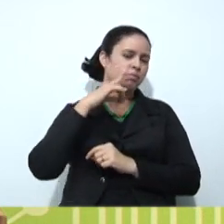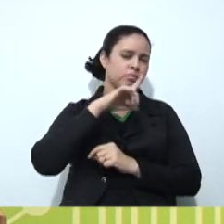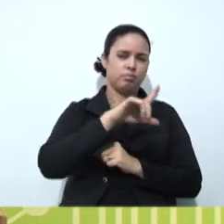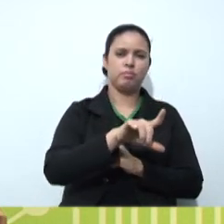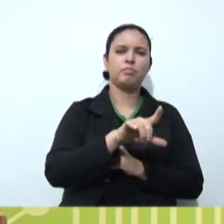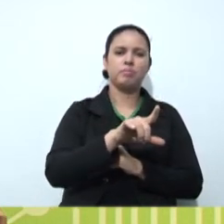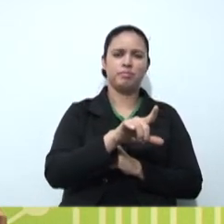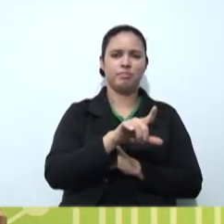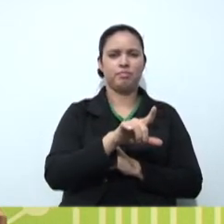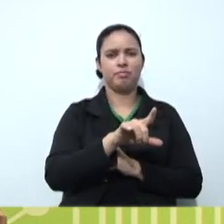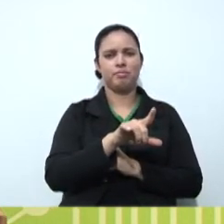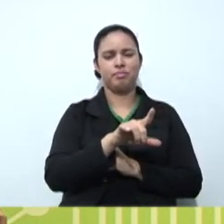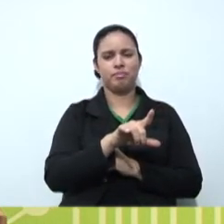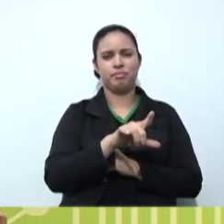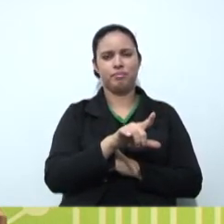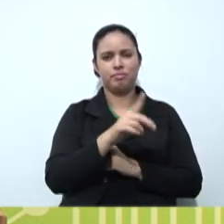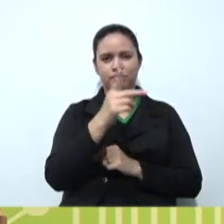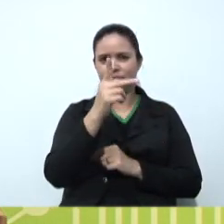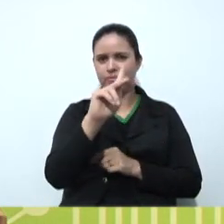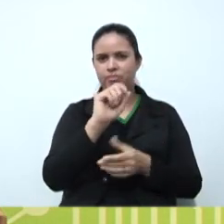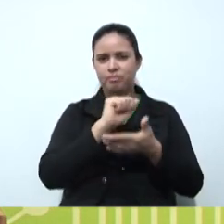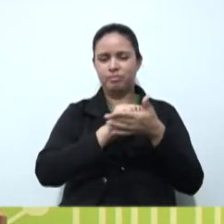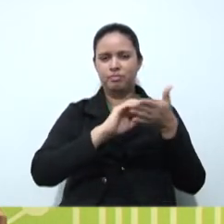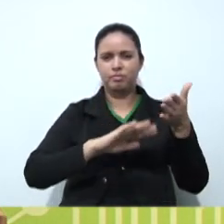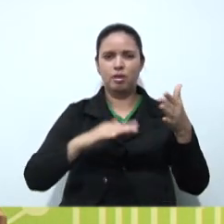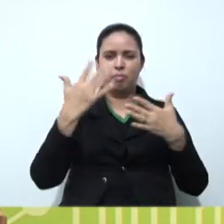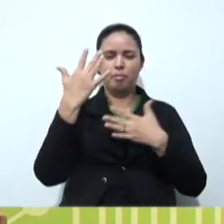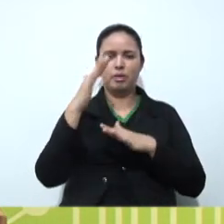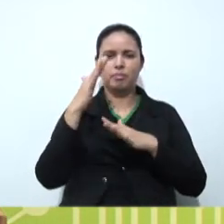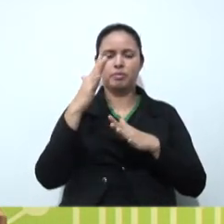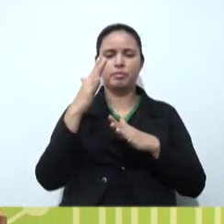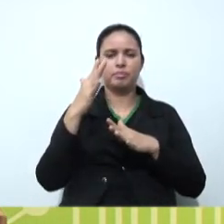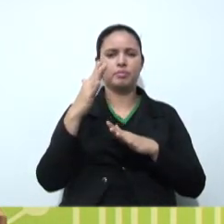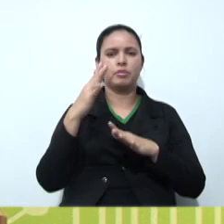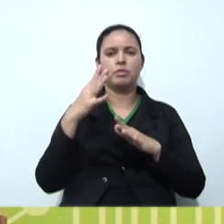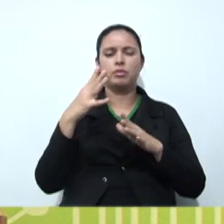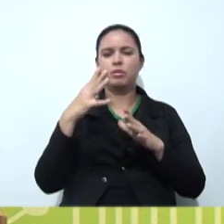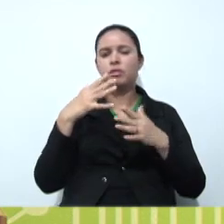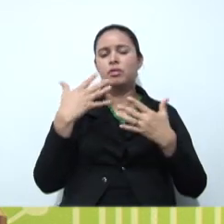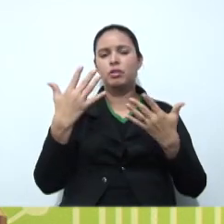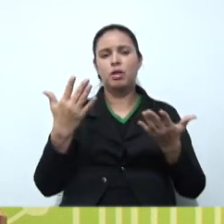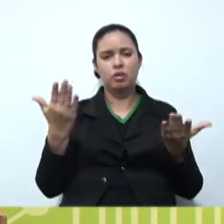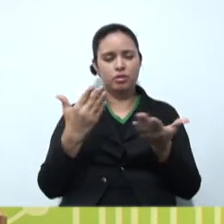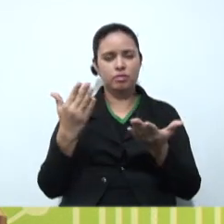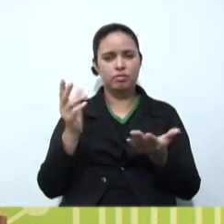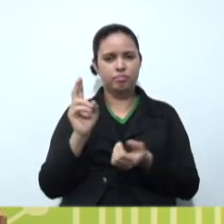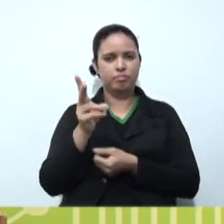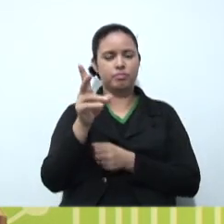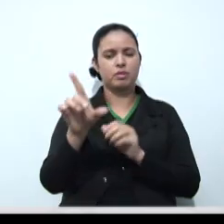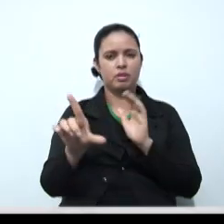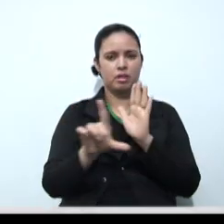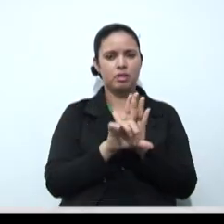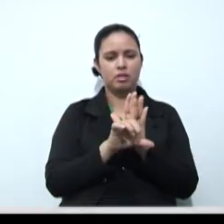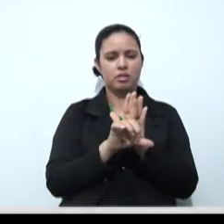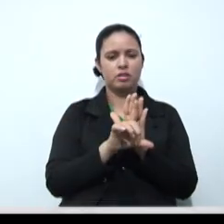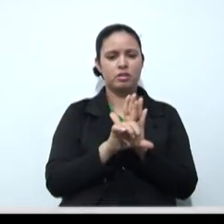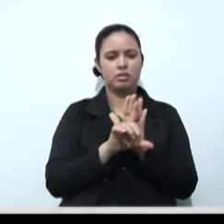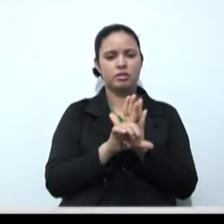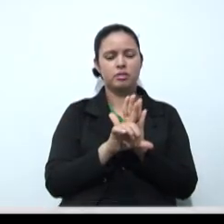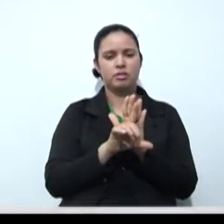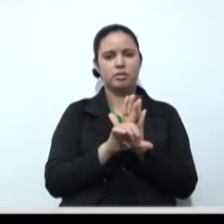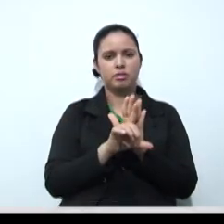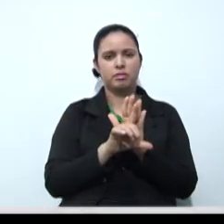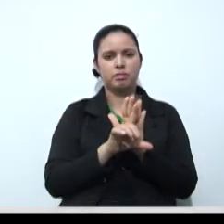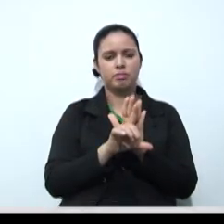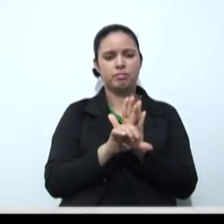informação dentro dos seus trabalhos. Então, parabéns mais uma vez. Volta aqui porque nós vamos falar da Lei de Crimes